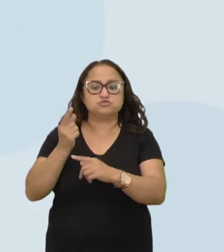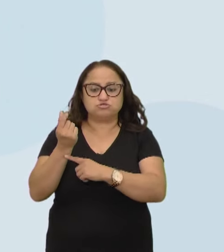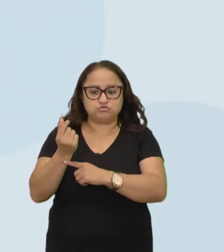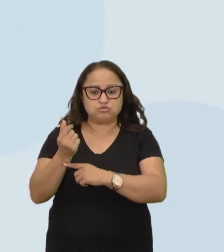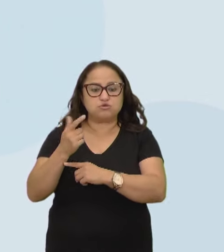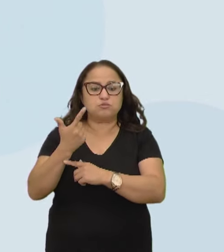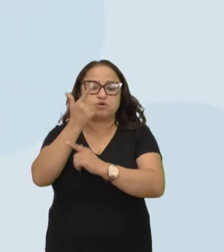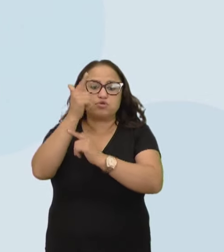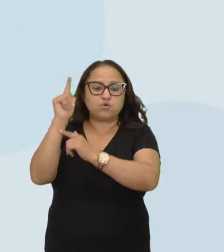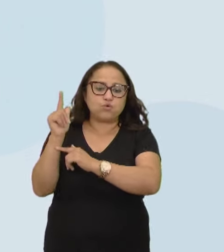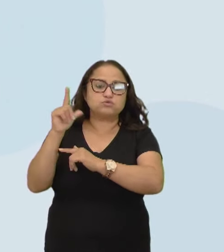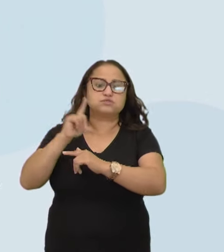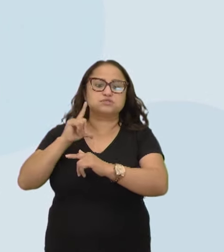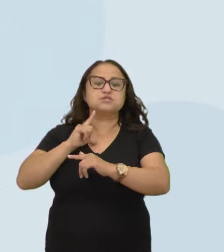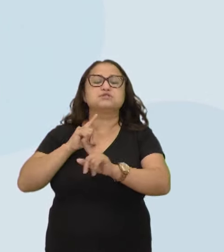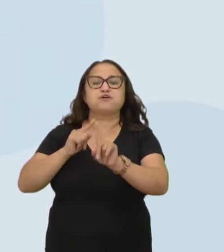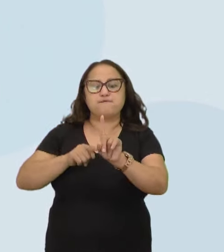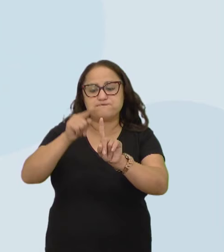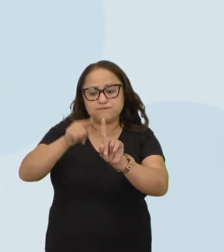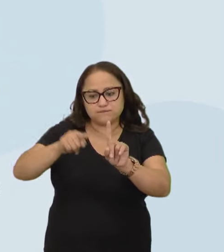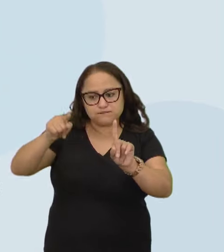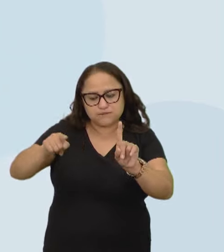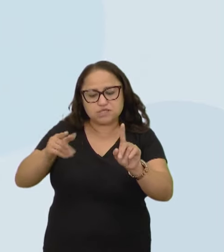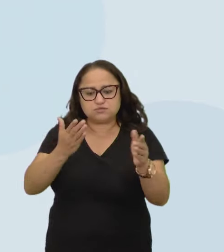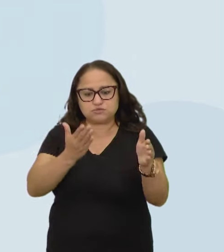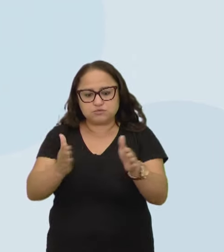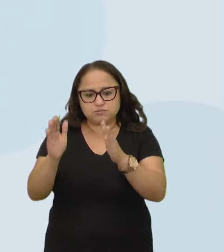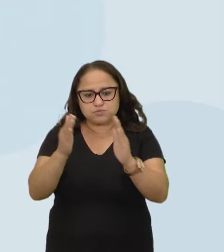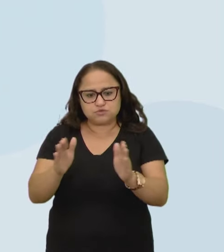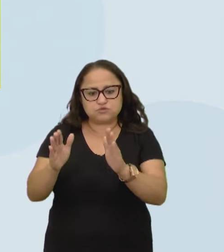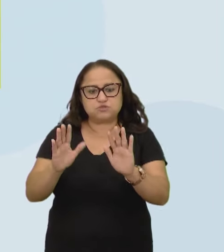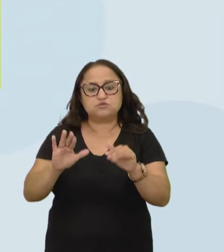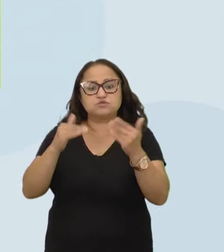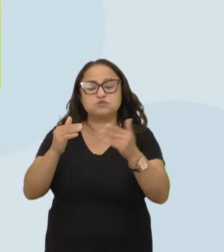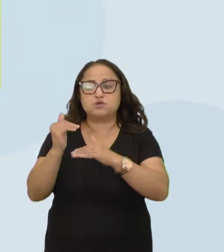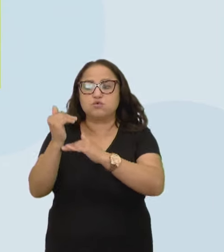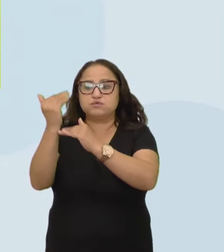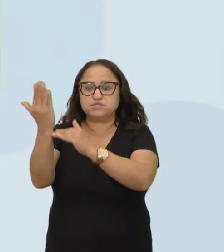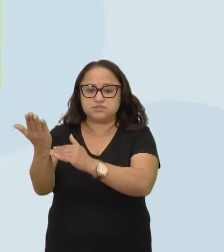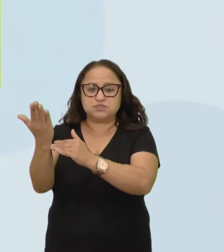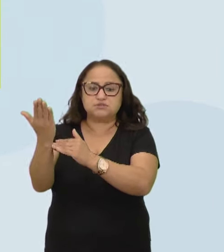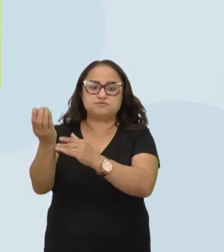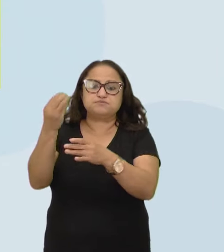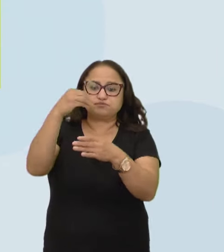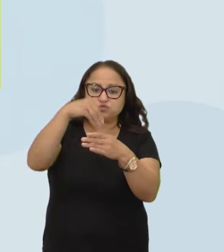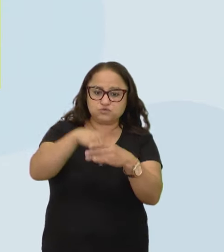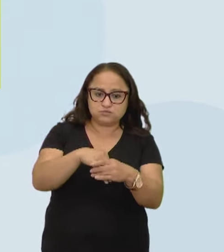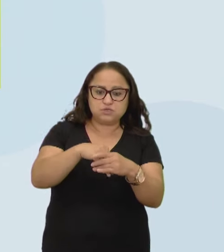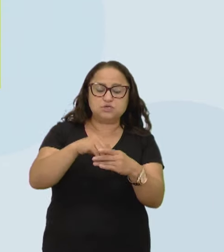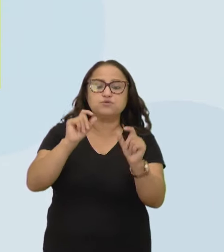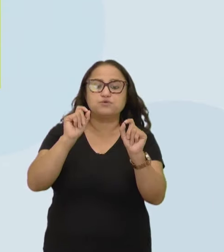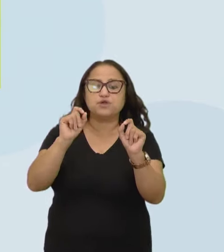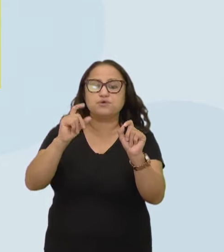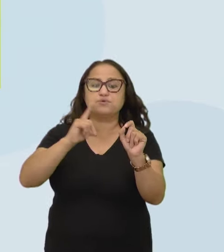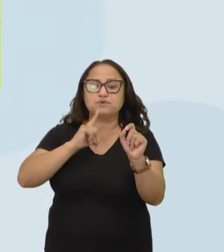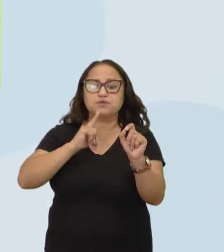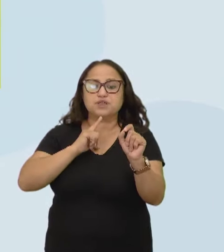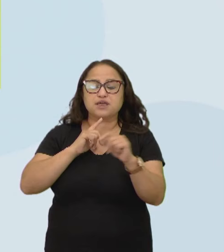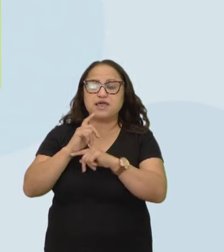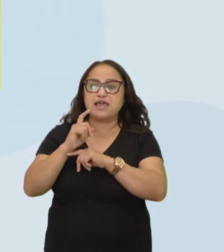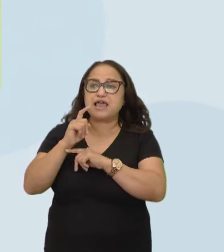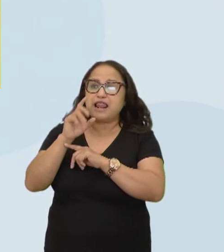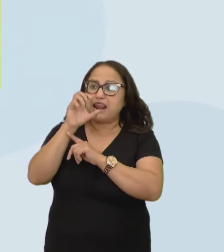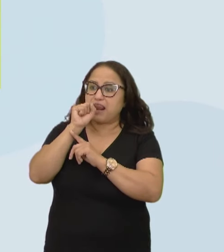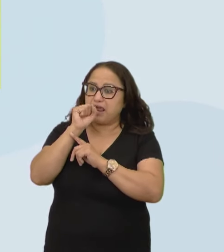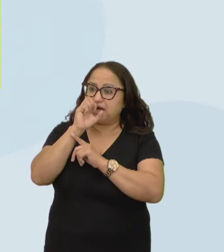de fatores de produção. E aí a gente tem o externo, então o interno aqui é o